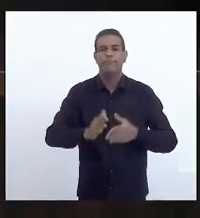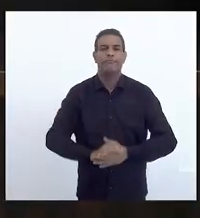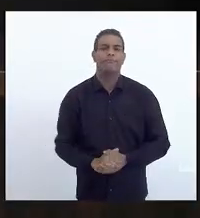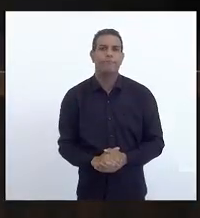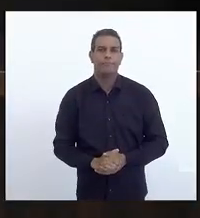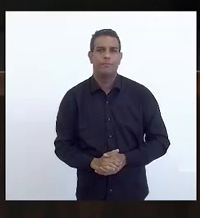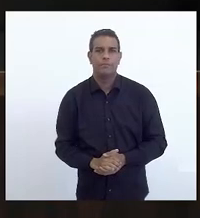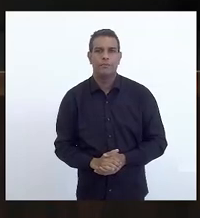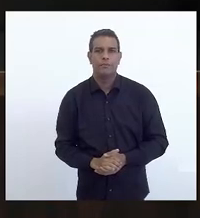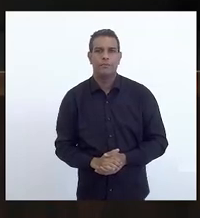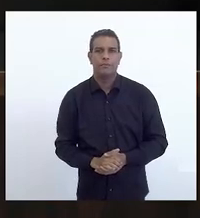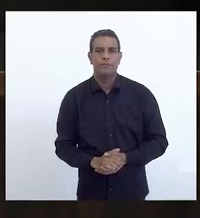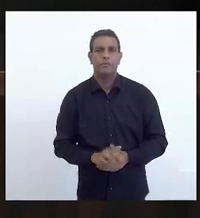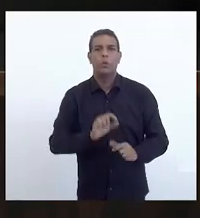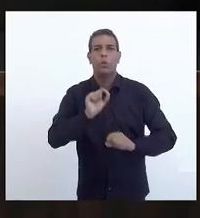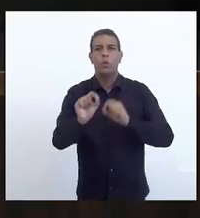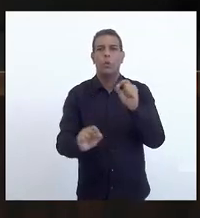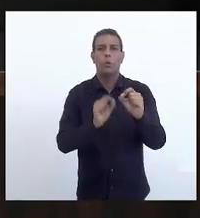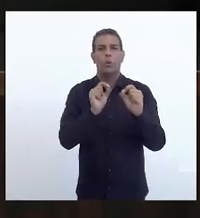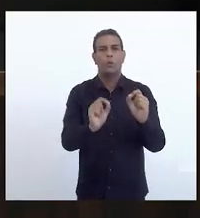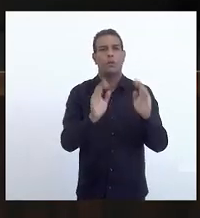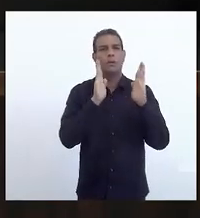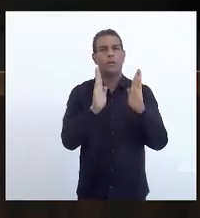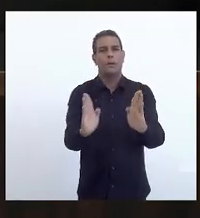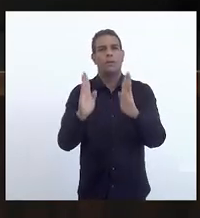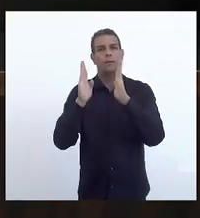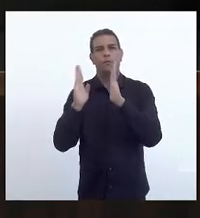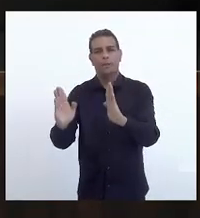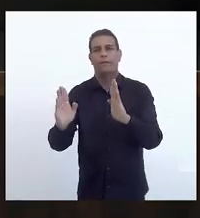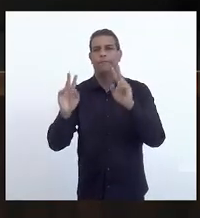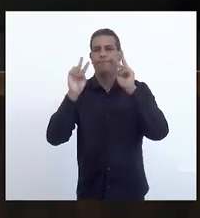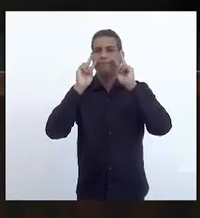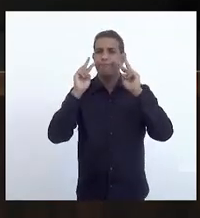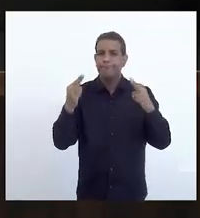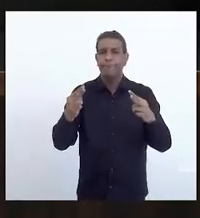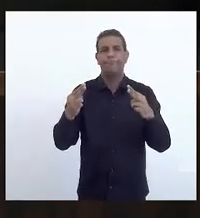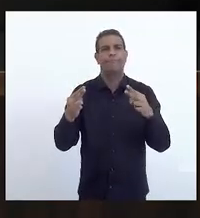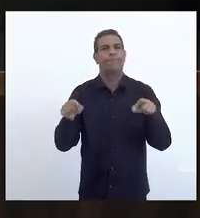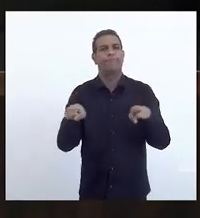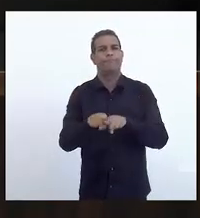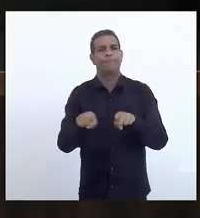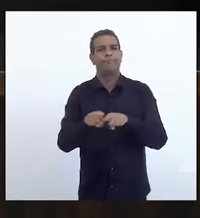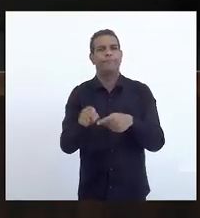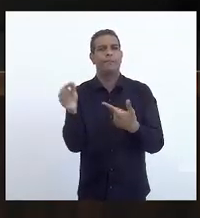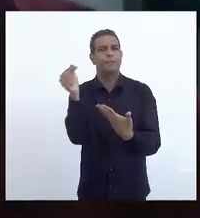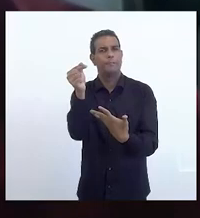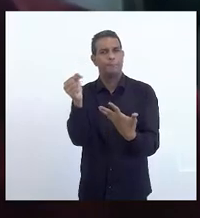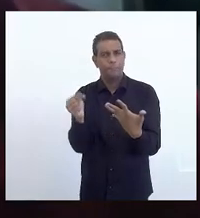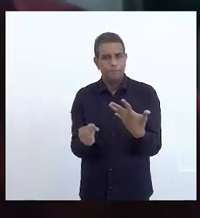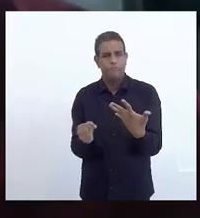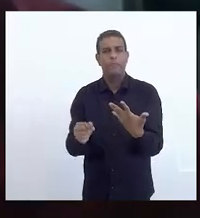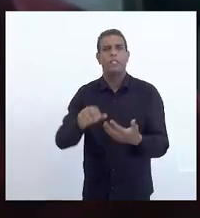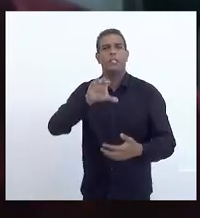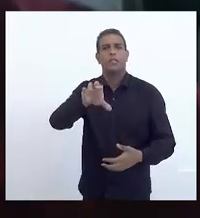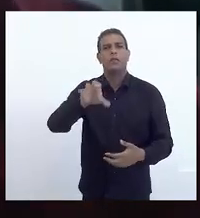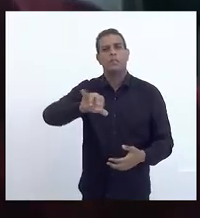Mink, e dá contrário a todas as demais emendas. Sim, mas a minha pergunta é se as emendas da